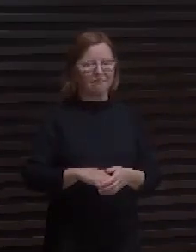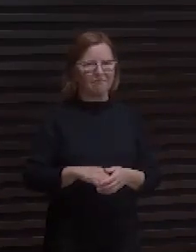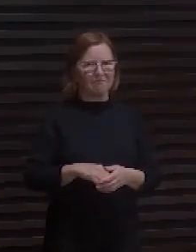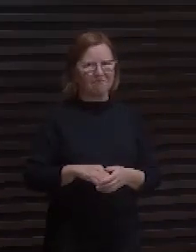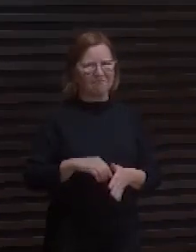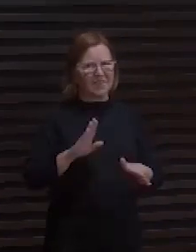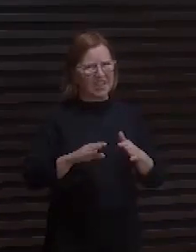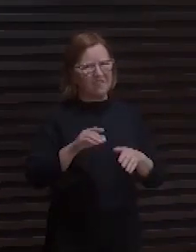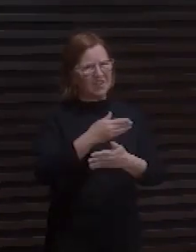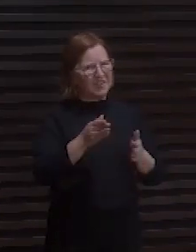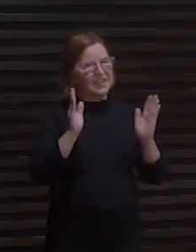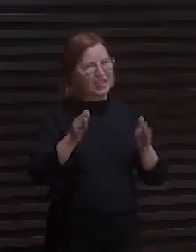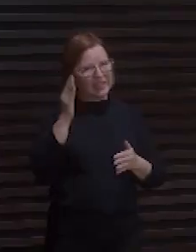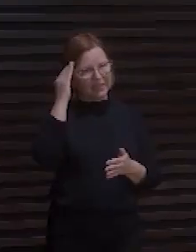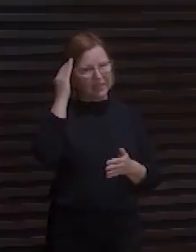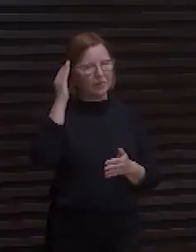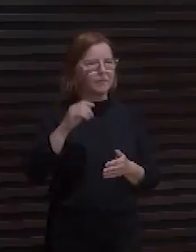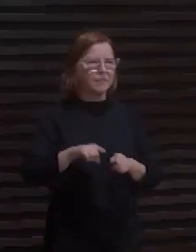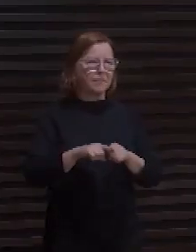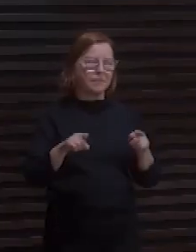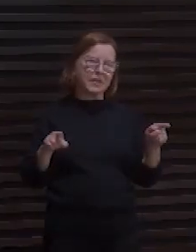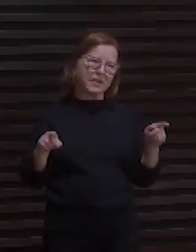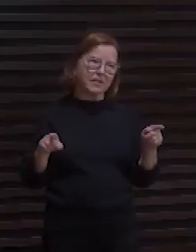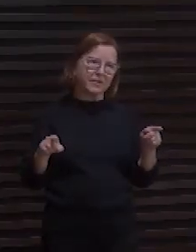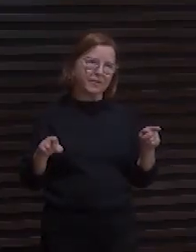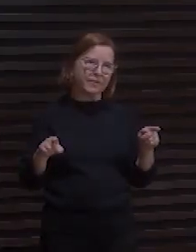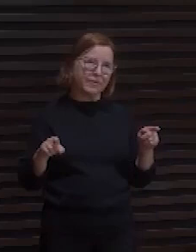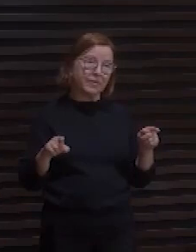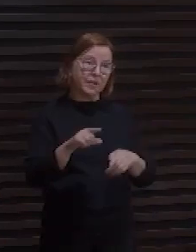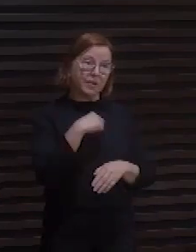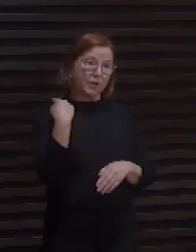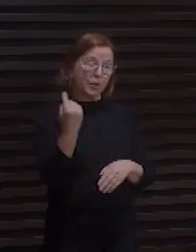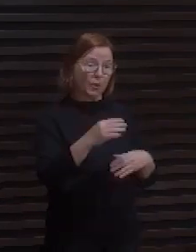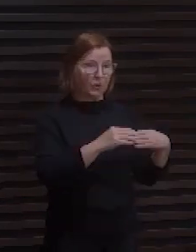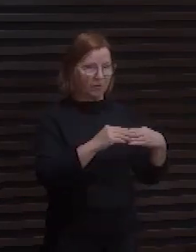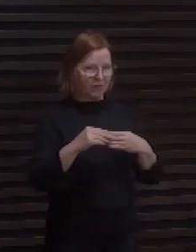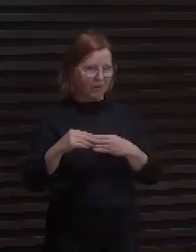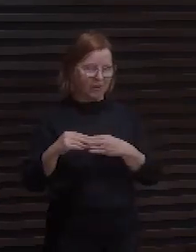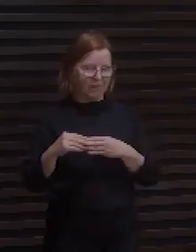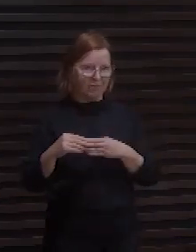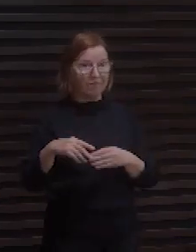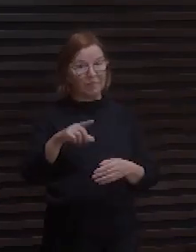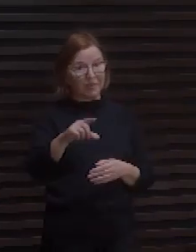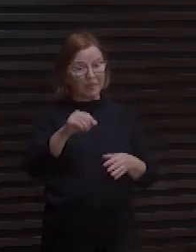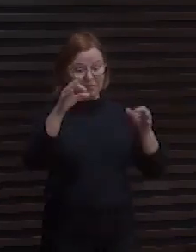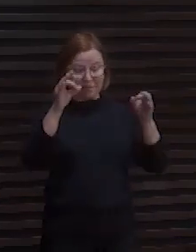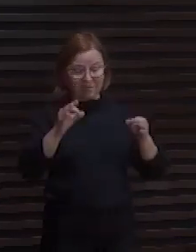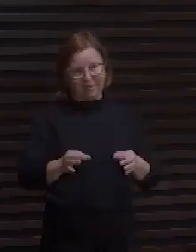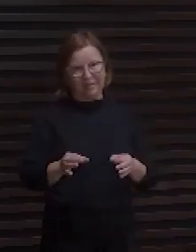sabem, mas é algo que nos direciona na decisão correta